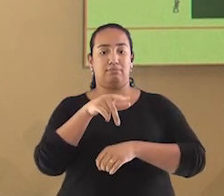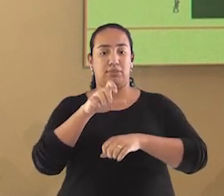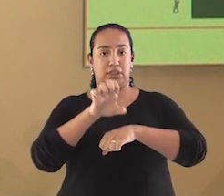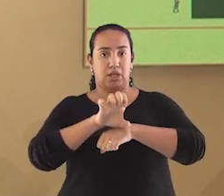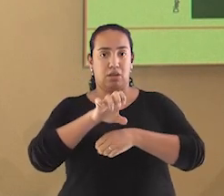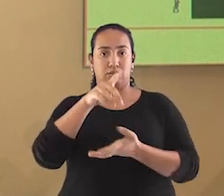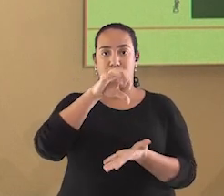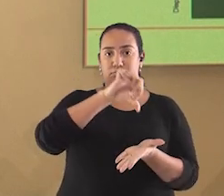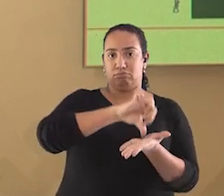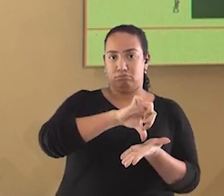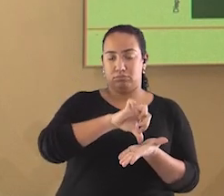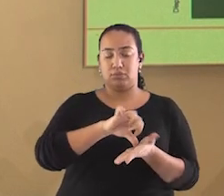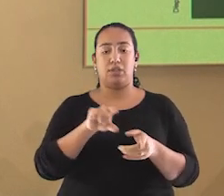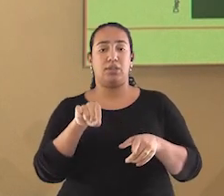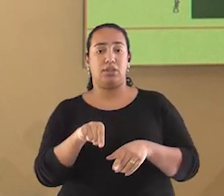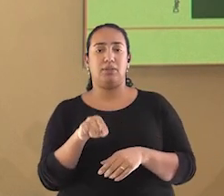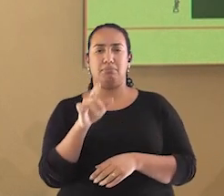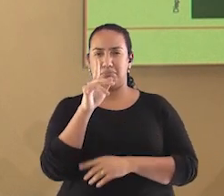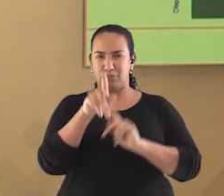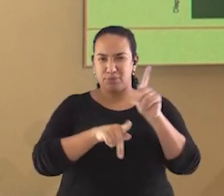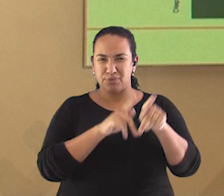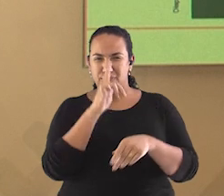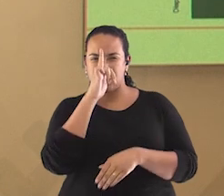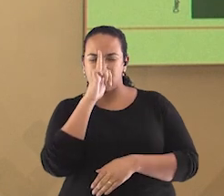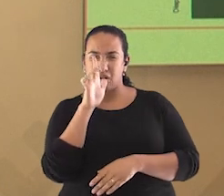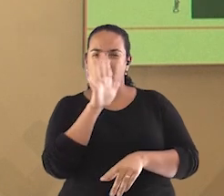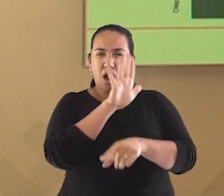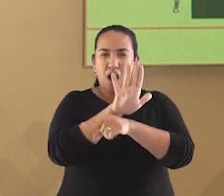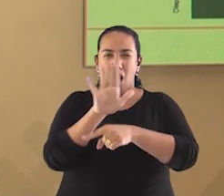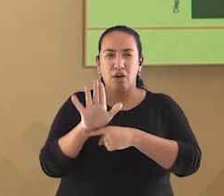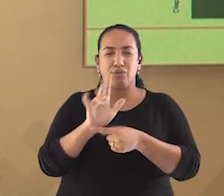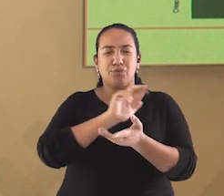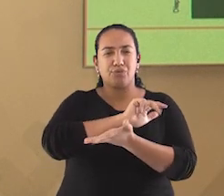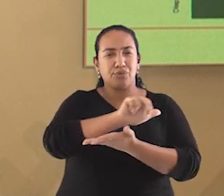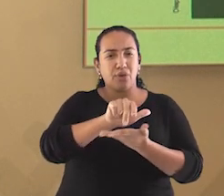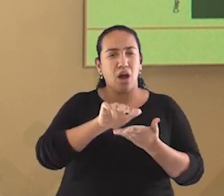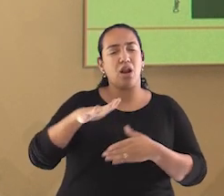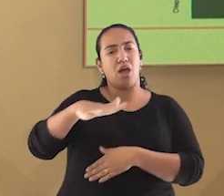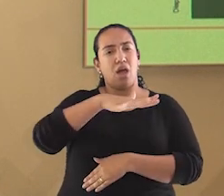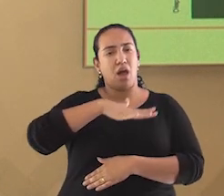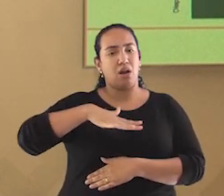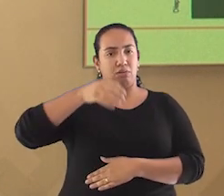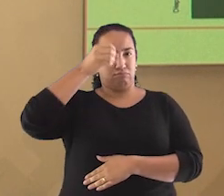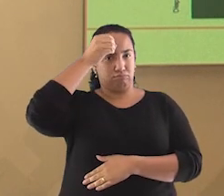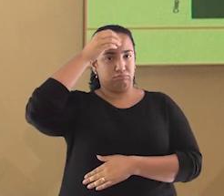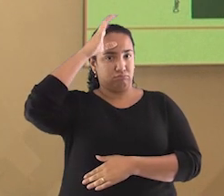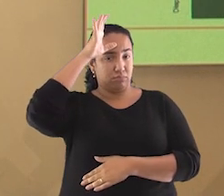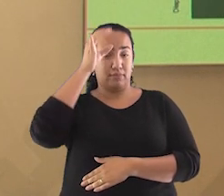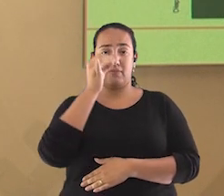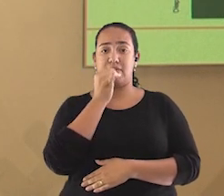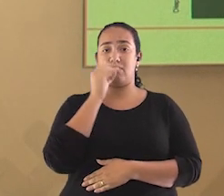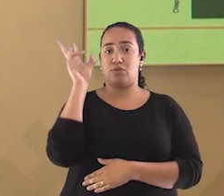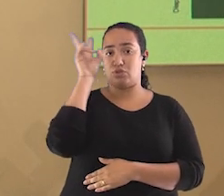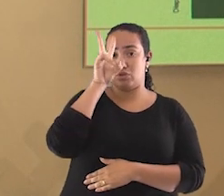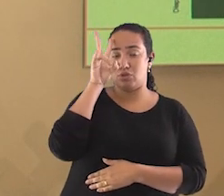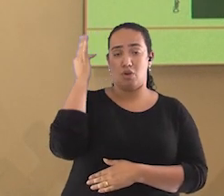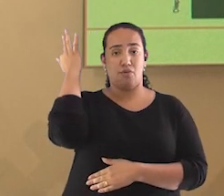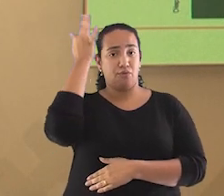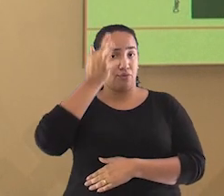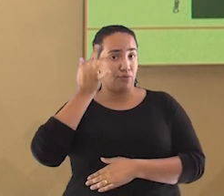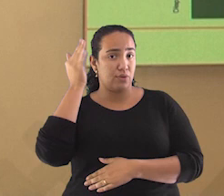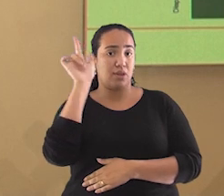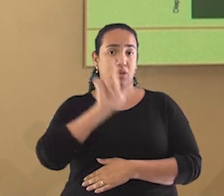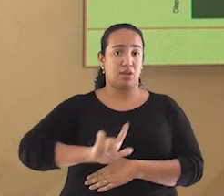gregos levaram à humanidade uma série de contribuições significativas em áreas do conhecimento, como história,